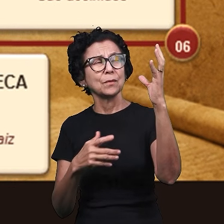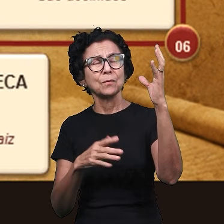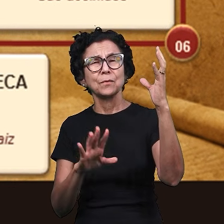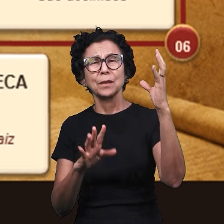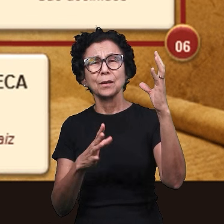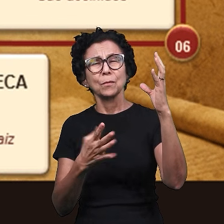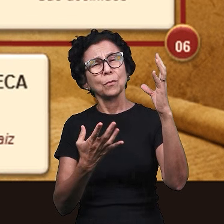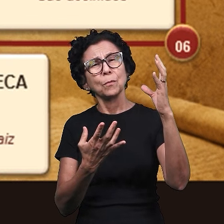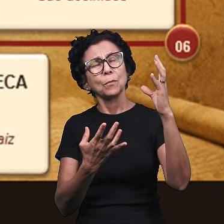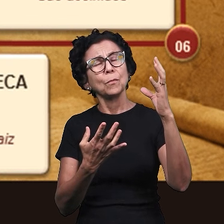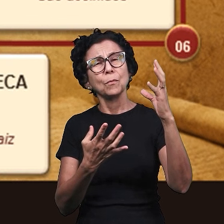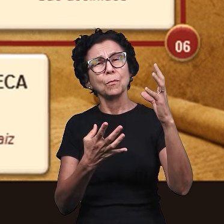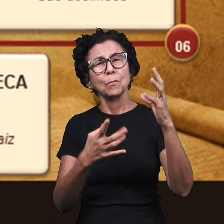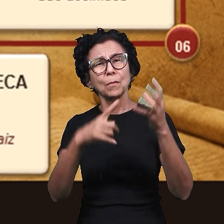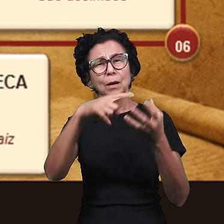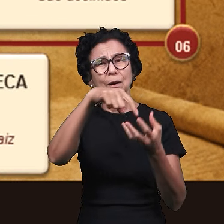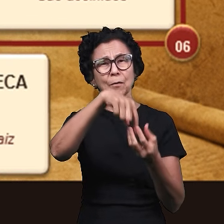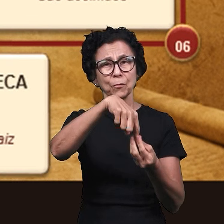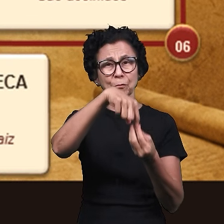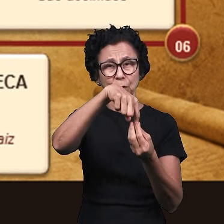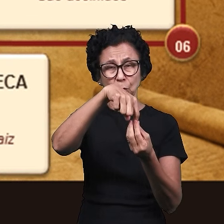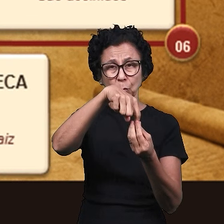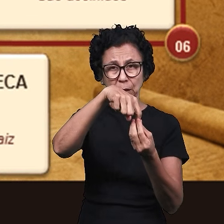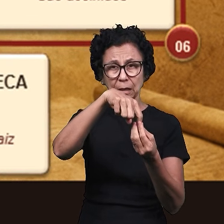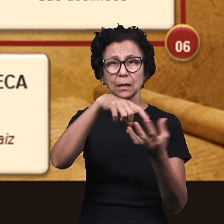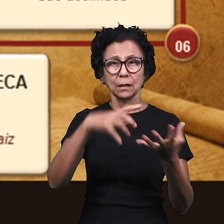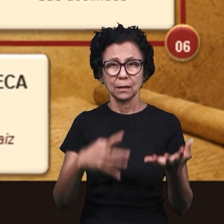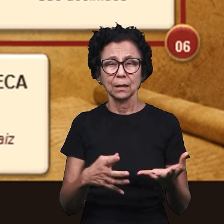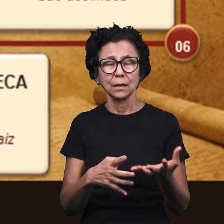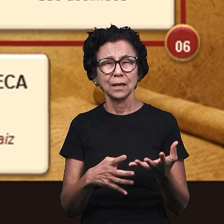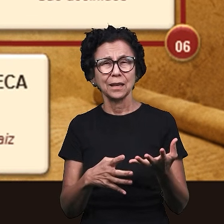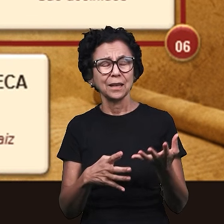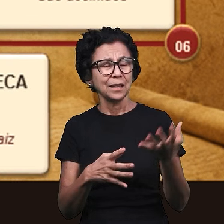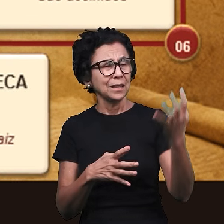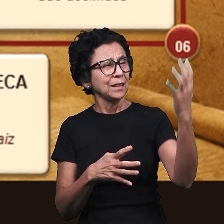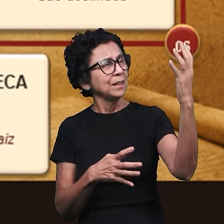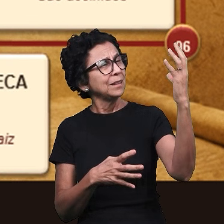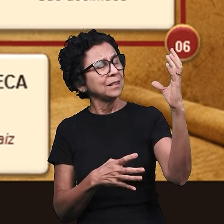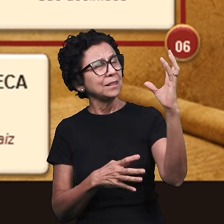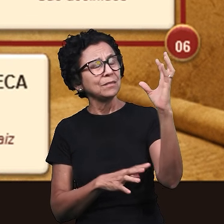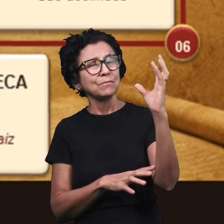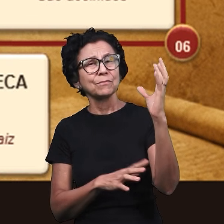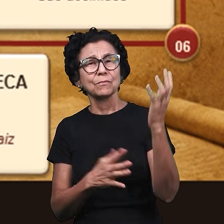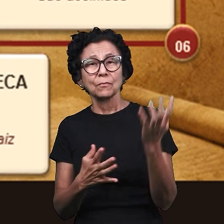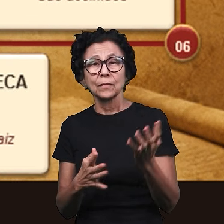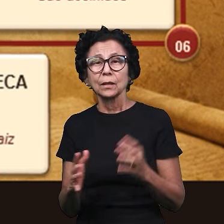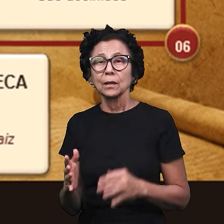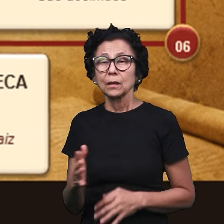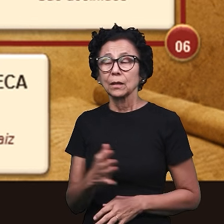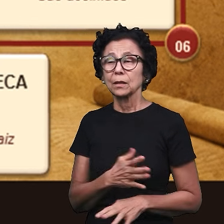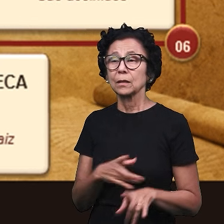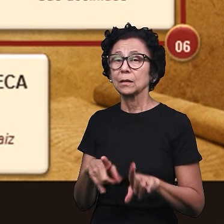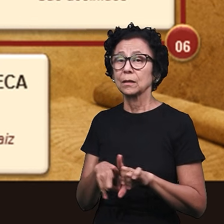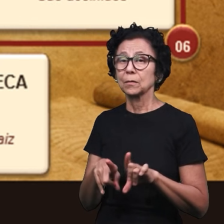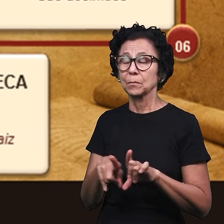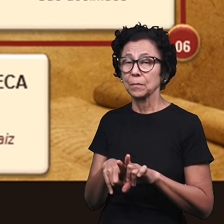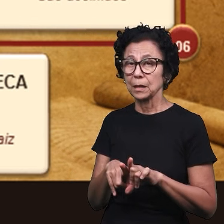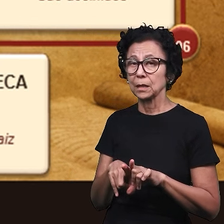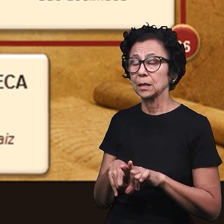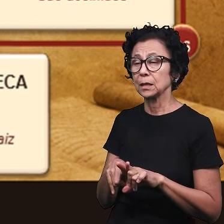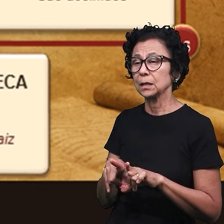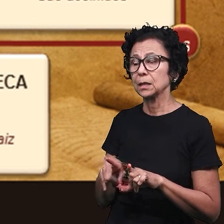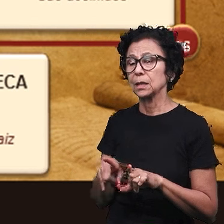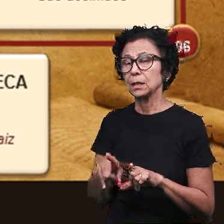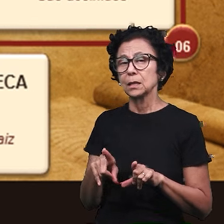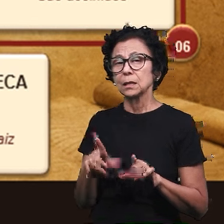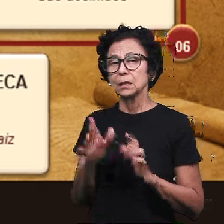encontra fruto. Eu estou fazendo apenas um resumo que nós vamos abordar cada um desses tópicos, né? Ele observa no templo o